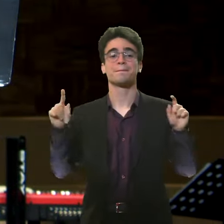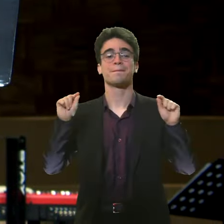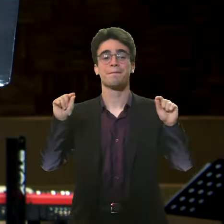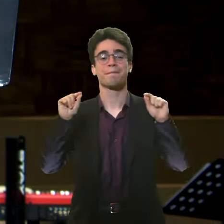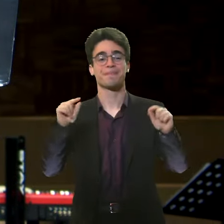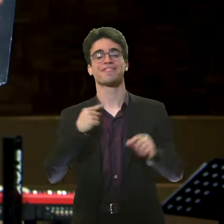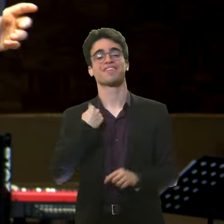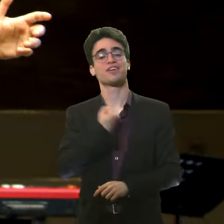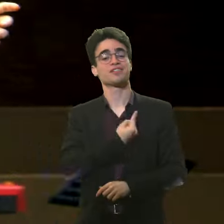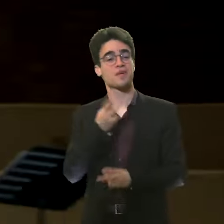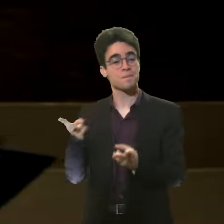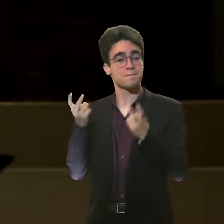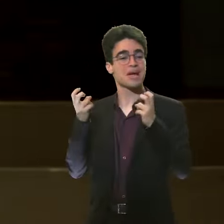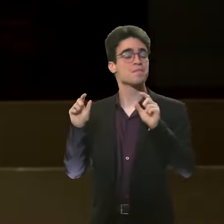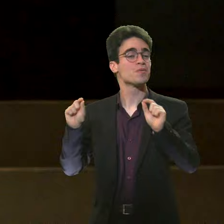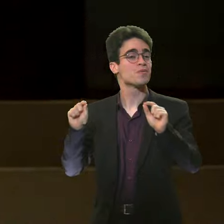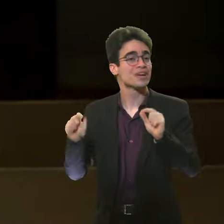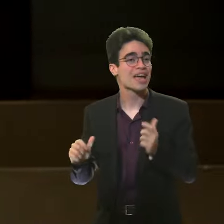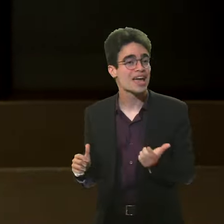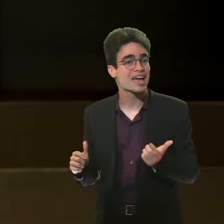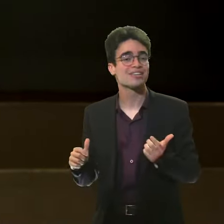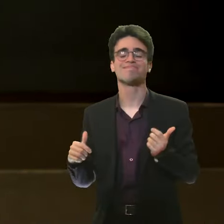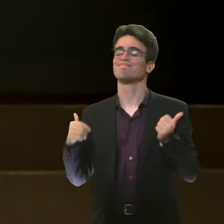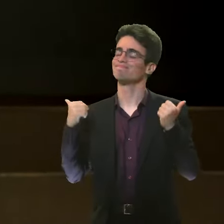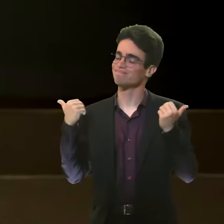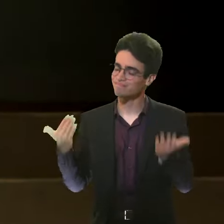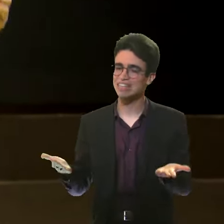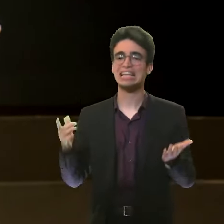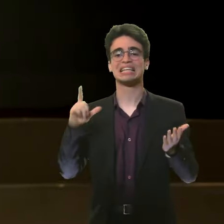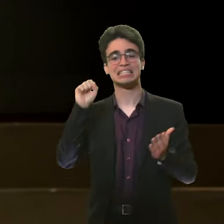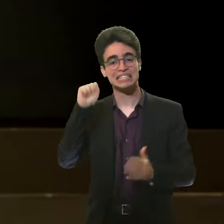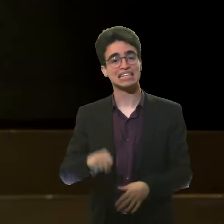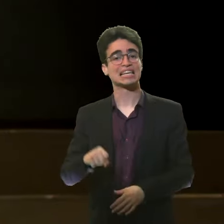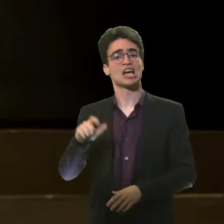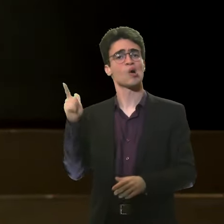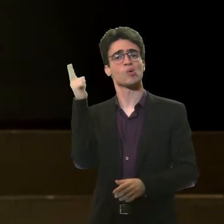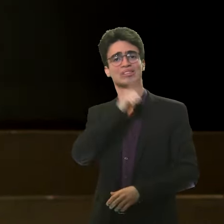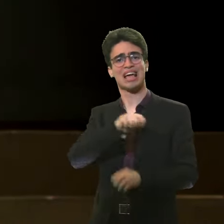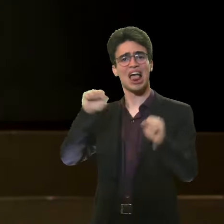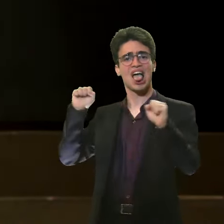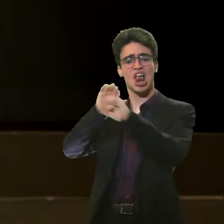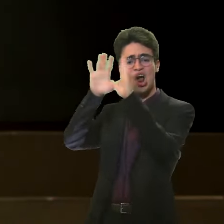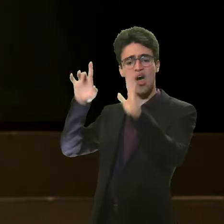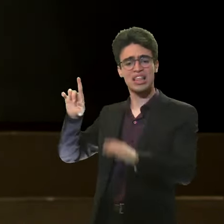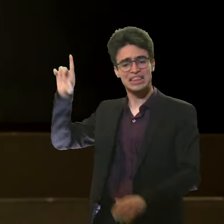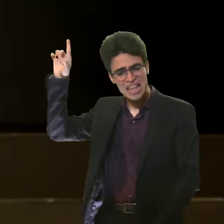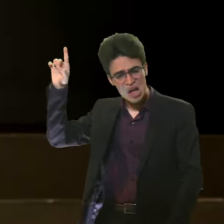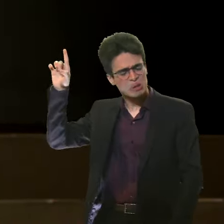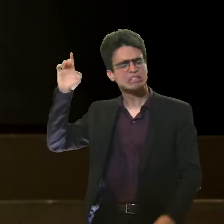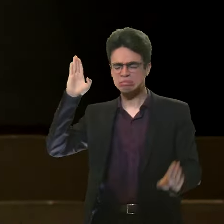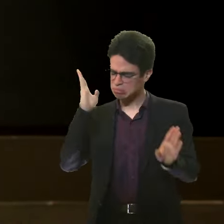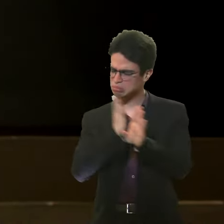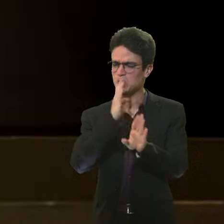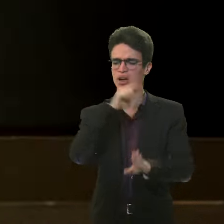estamos olhando aqui é que existe algo que glorifica a Deus em momentos de